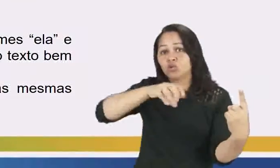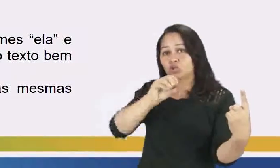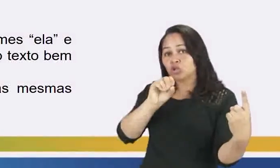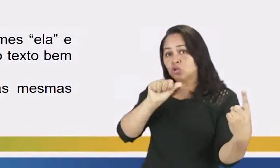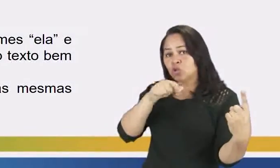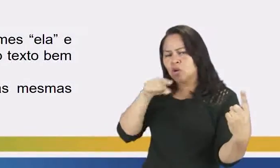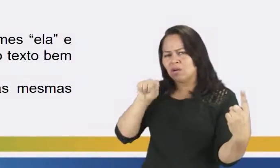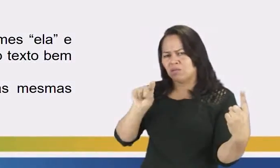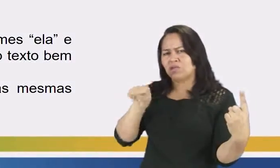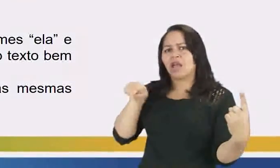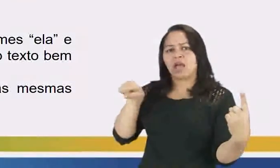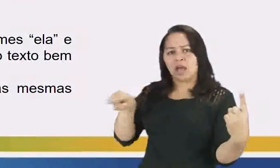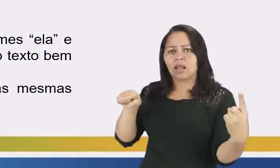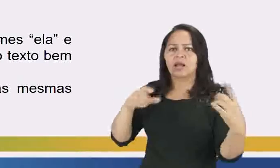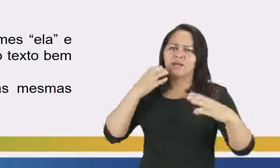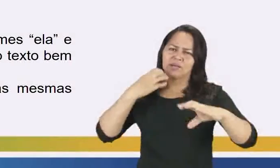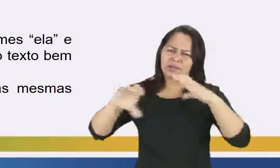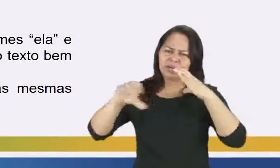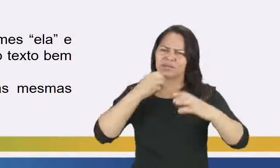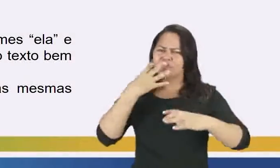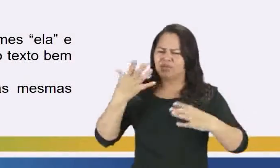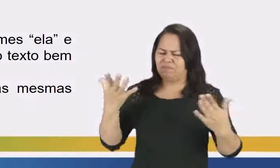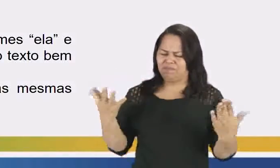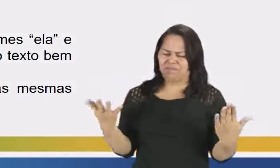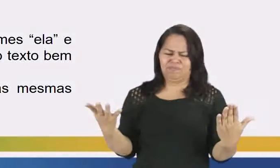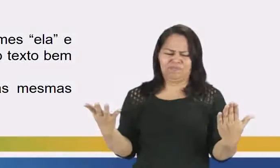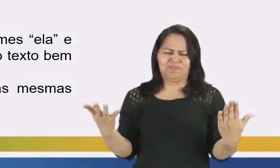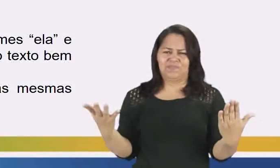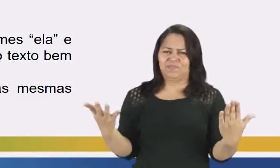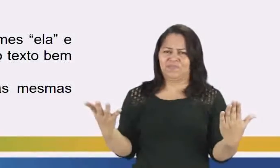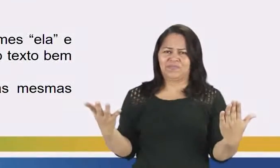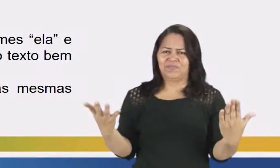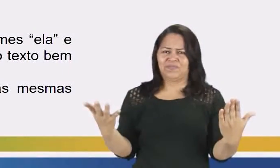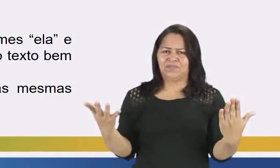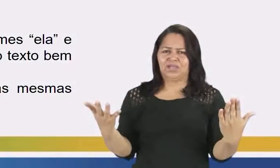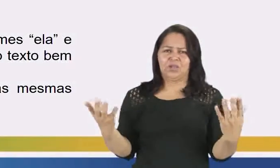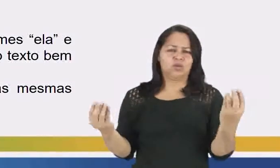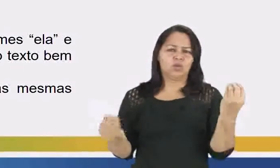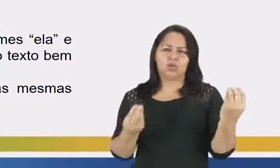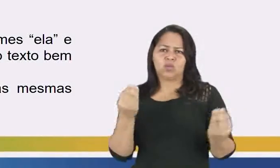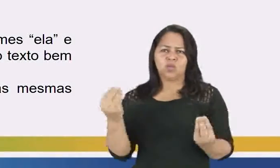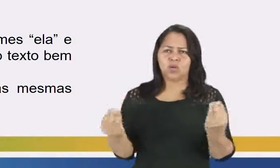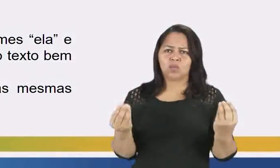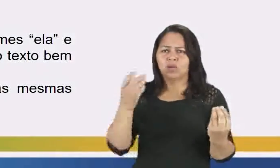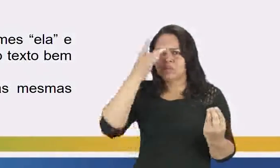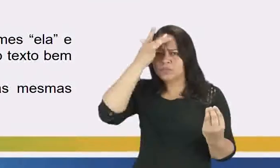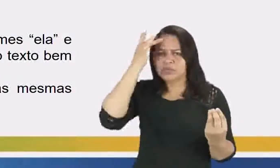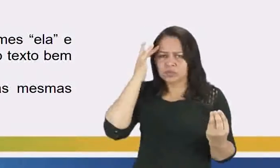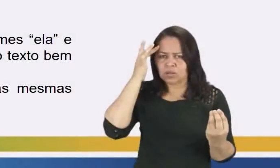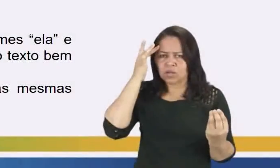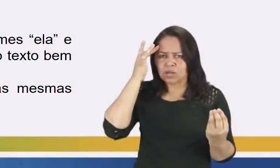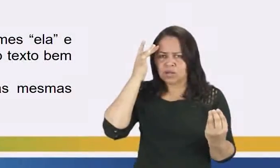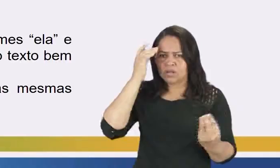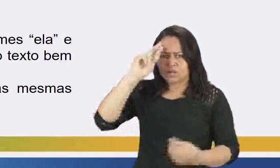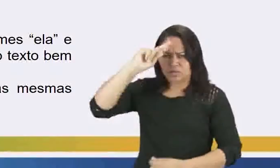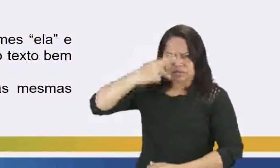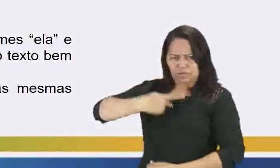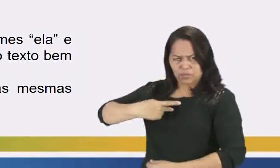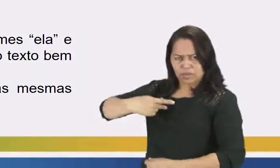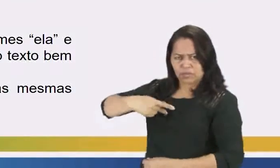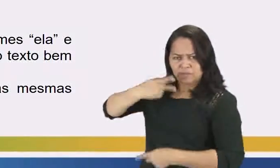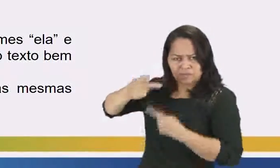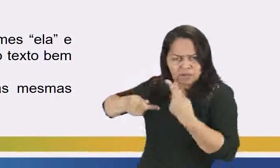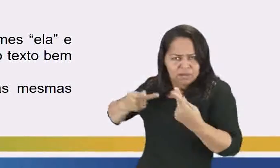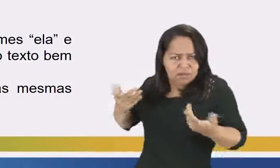nos soa no mínimo estranho, certo? Afinal, quem falaria sobre si mesmo na terceira pessoa? Além